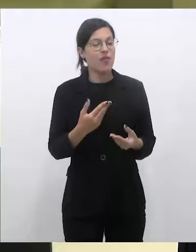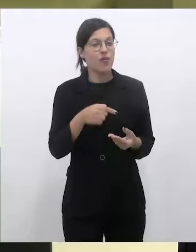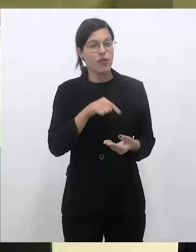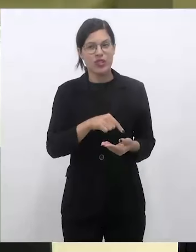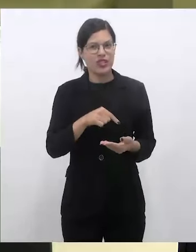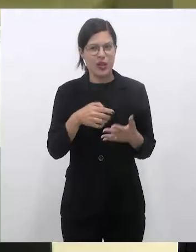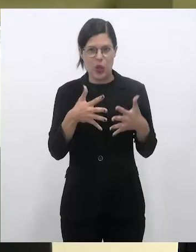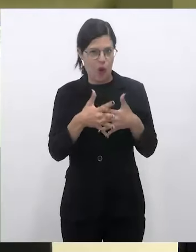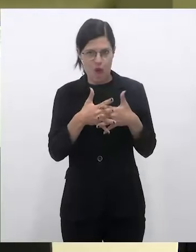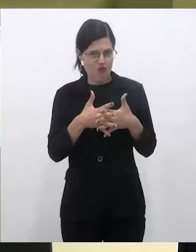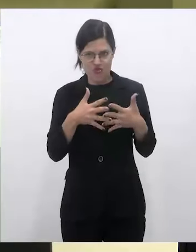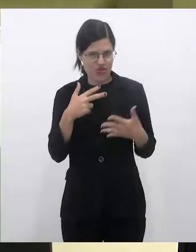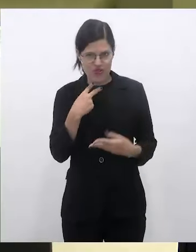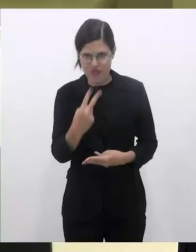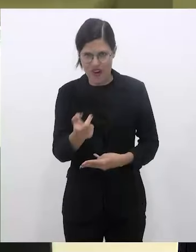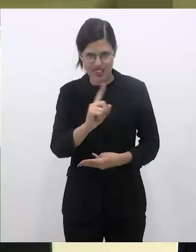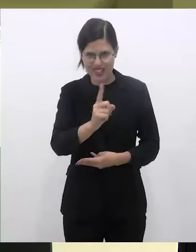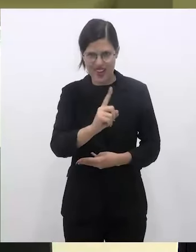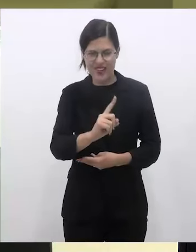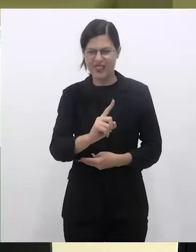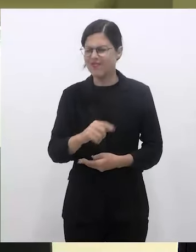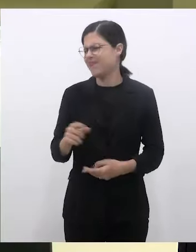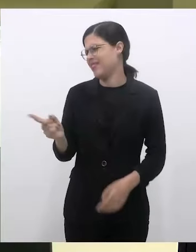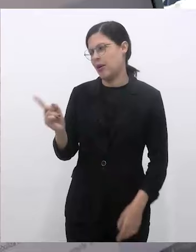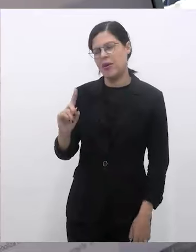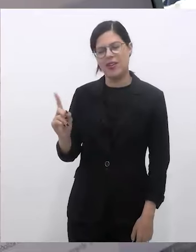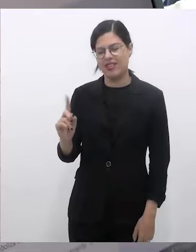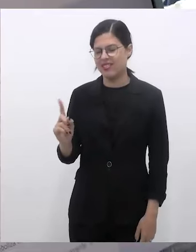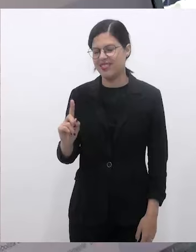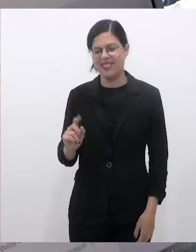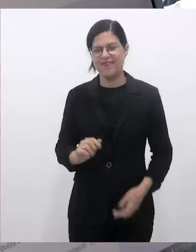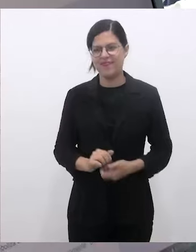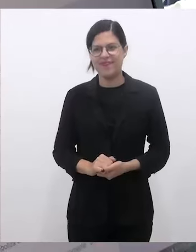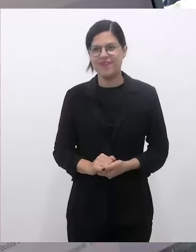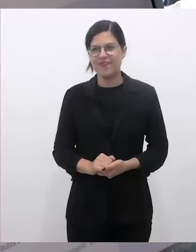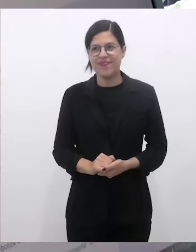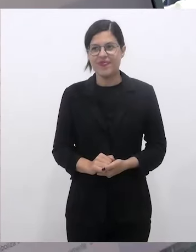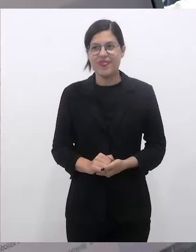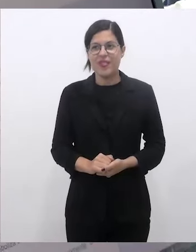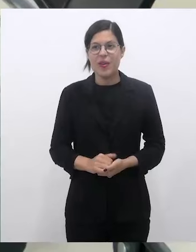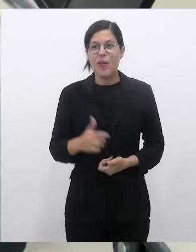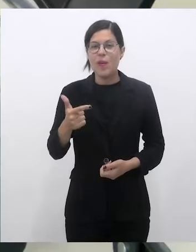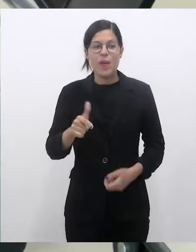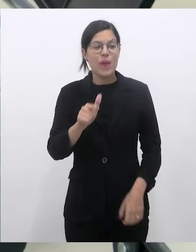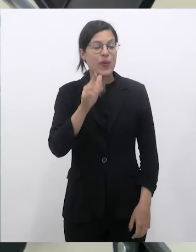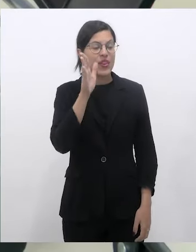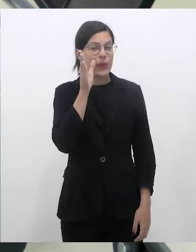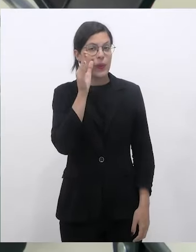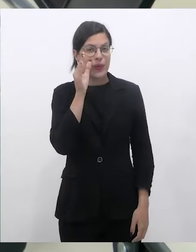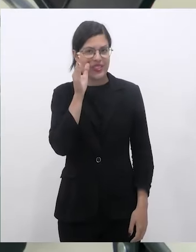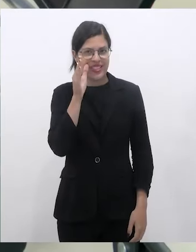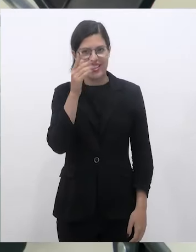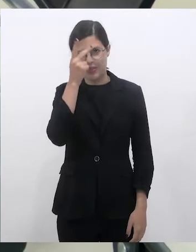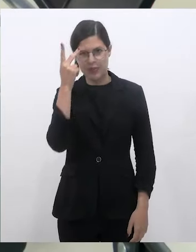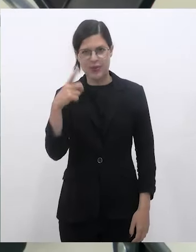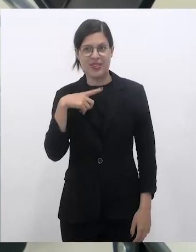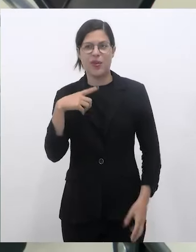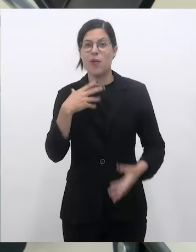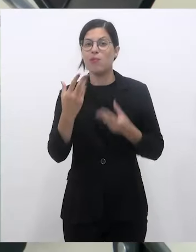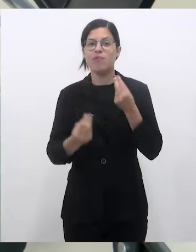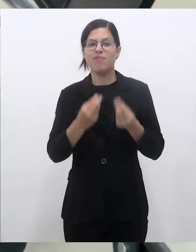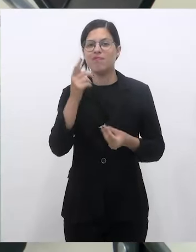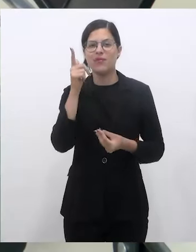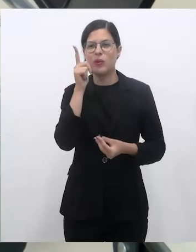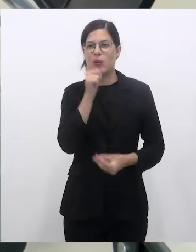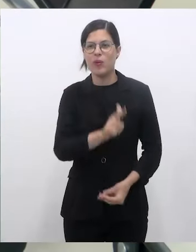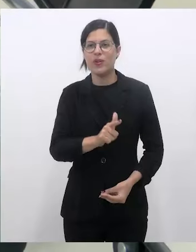você não confunde as vozes, não, na cabeça? Não dá pra confundir, não. E uma outra curiosidade que eu acho que muita gente tem é como é que